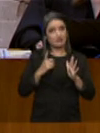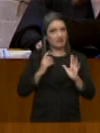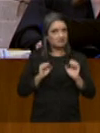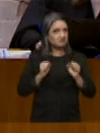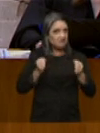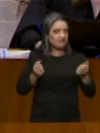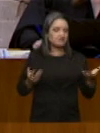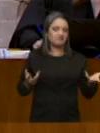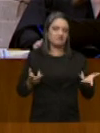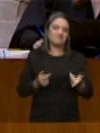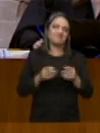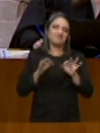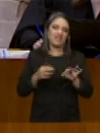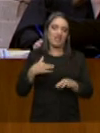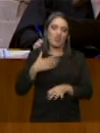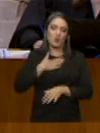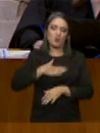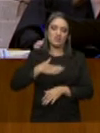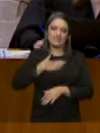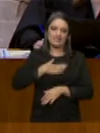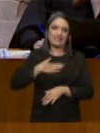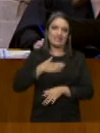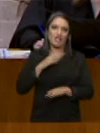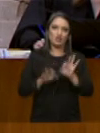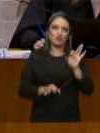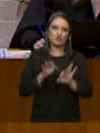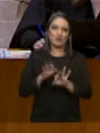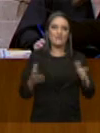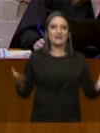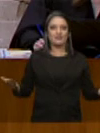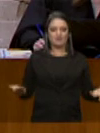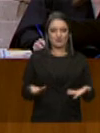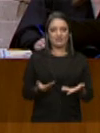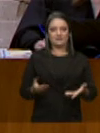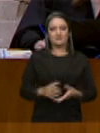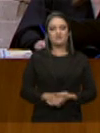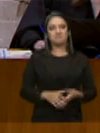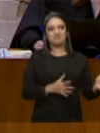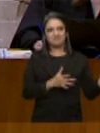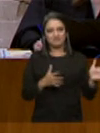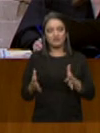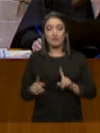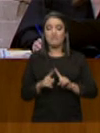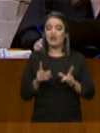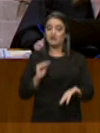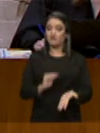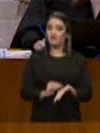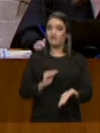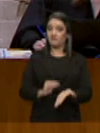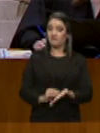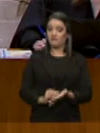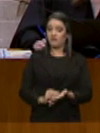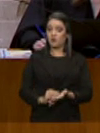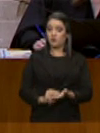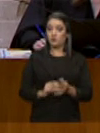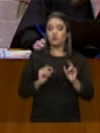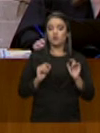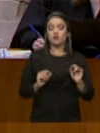muito, gostei muito desse julgamento construído como foi, mas faltou ainda um registro na parte